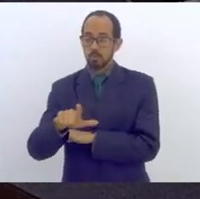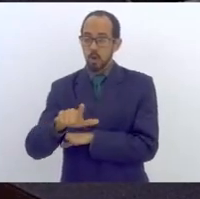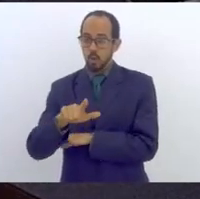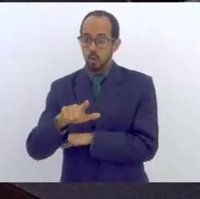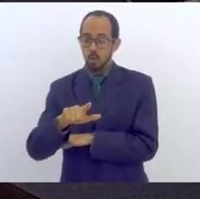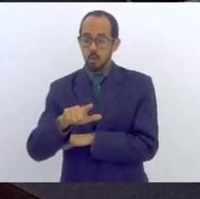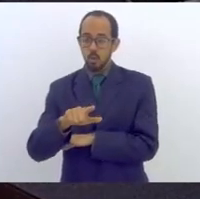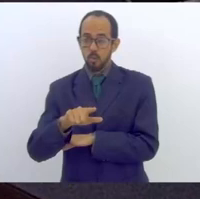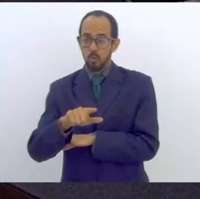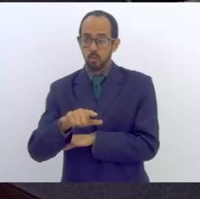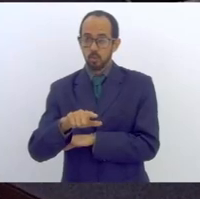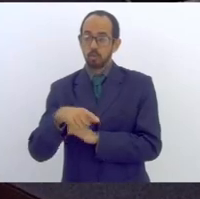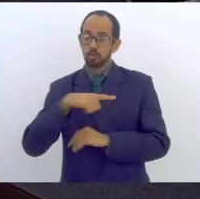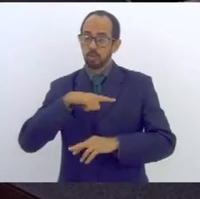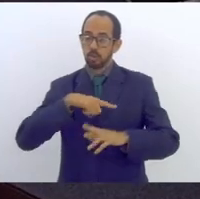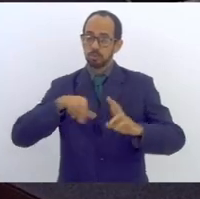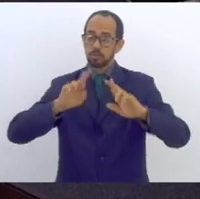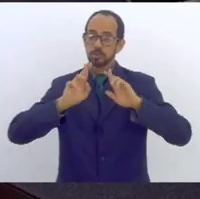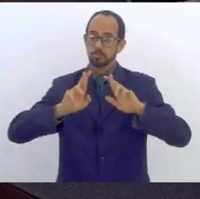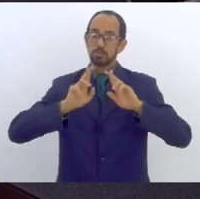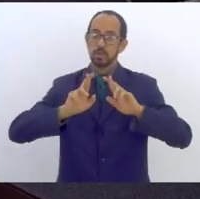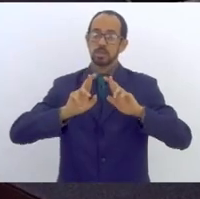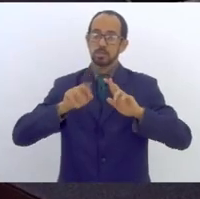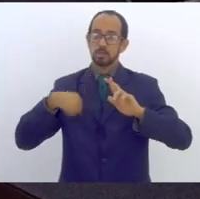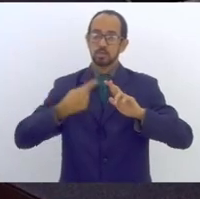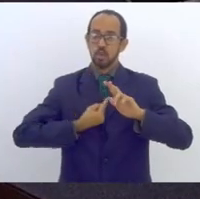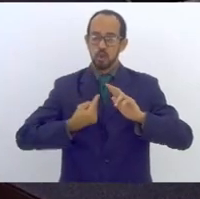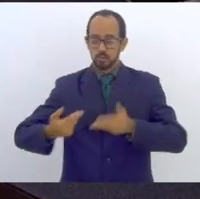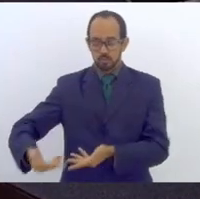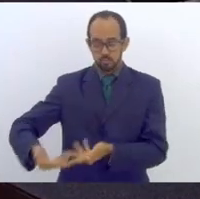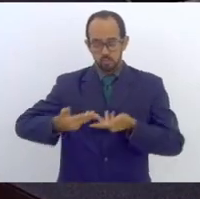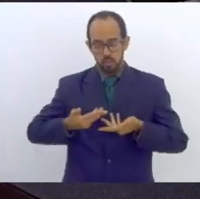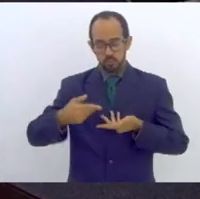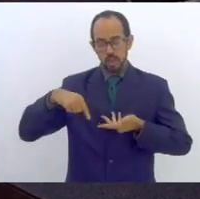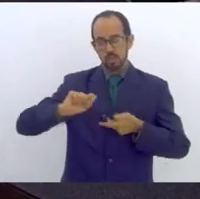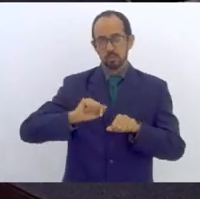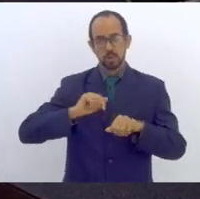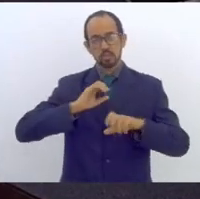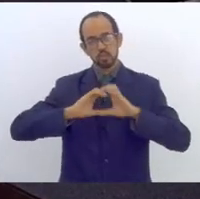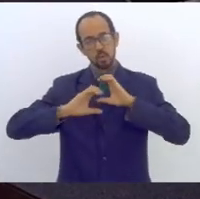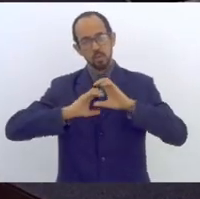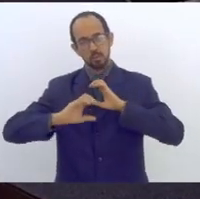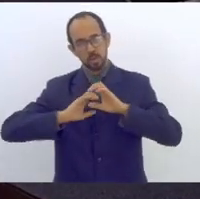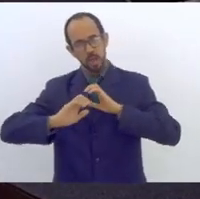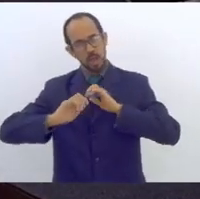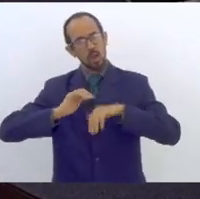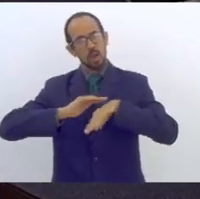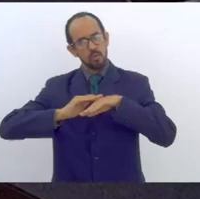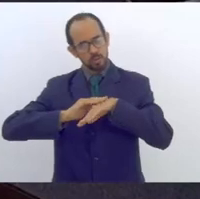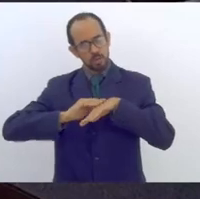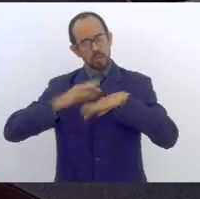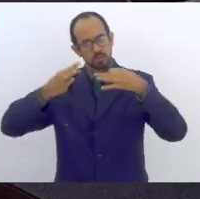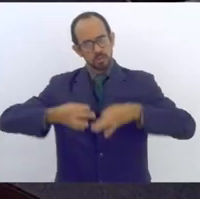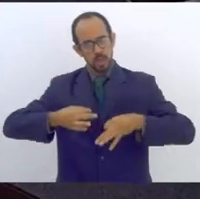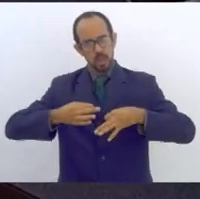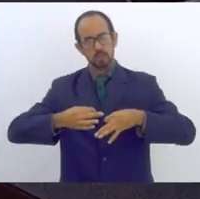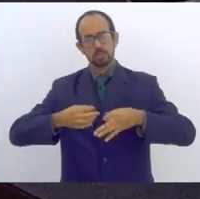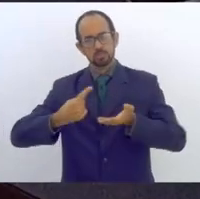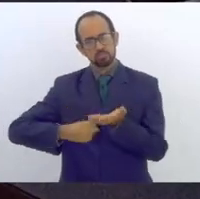tenho muita esperança que a gente seja chamado sim para ter interlocução para fechar bonitinho aí